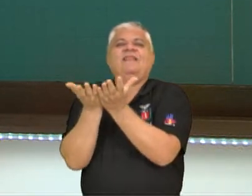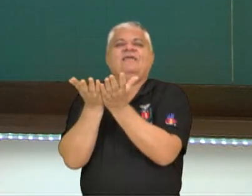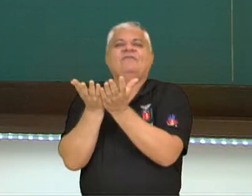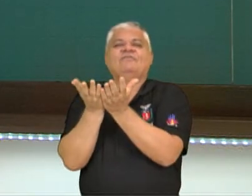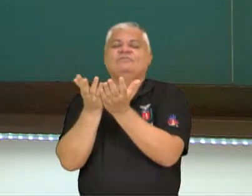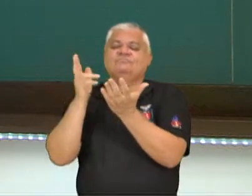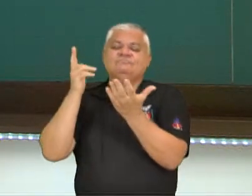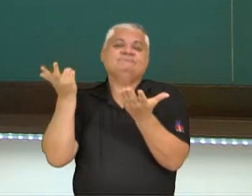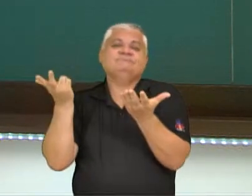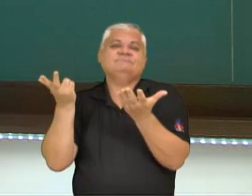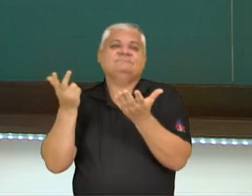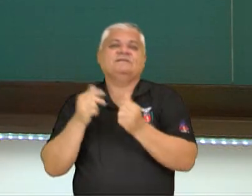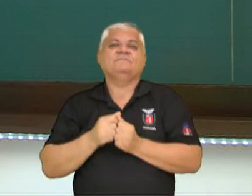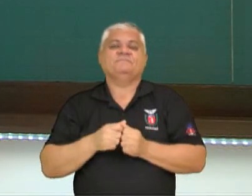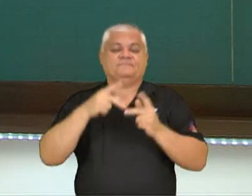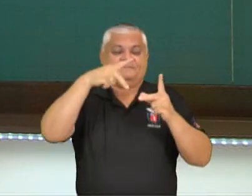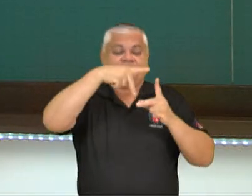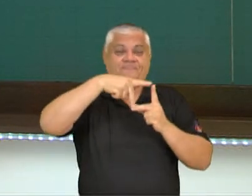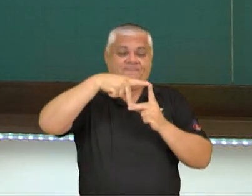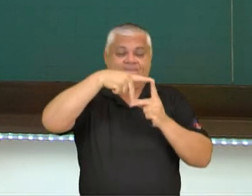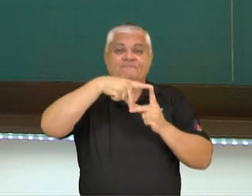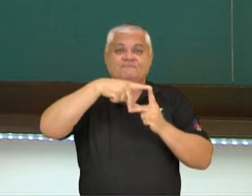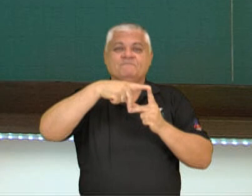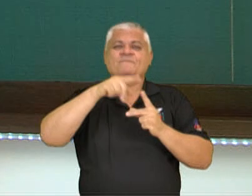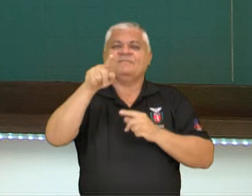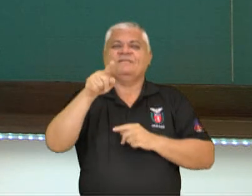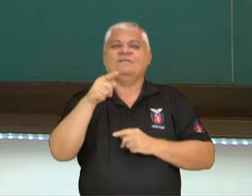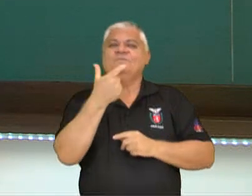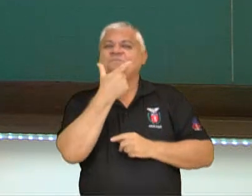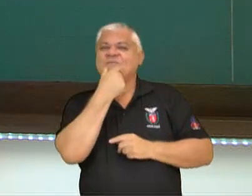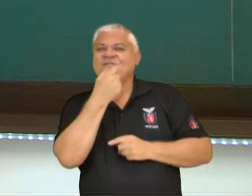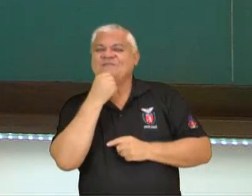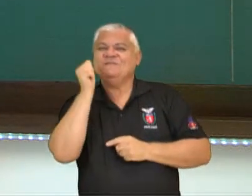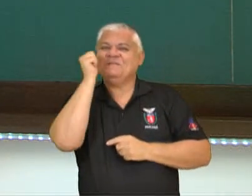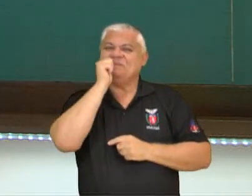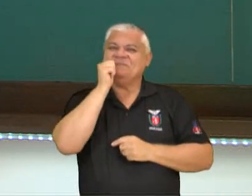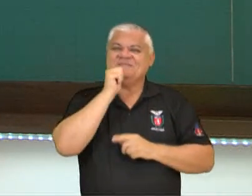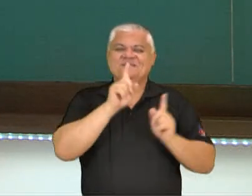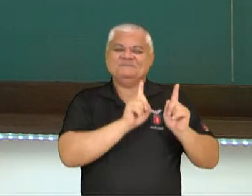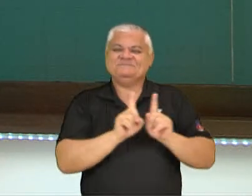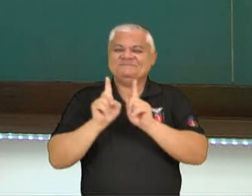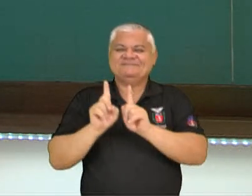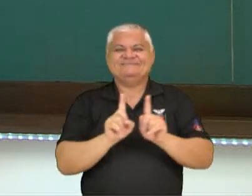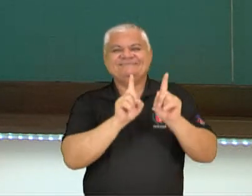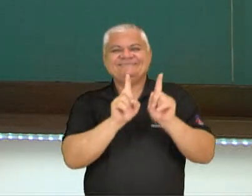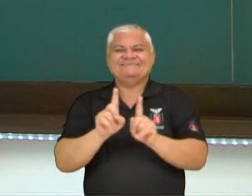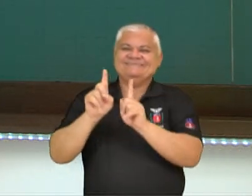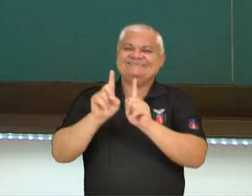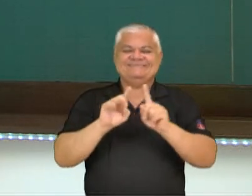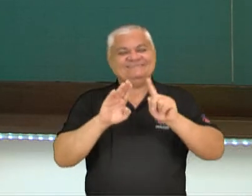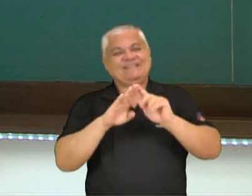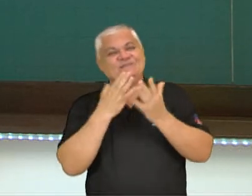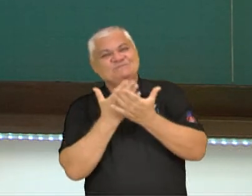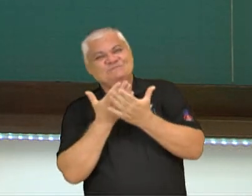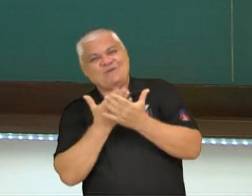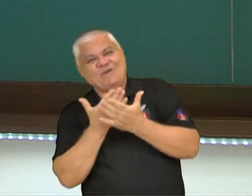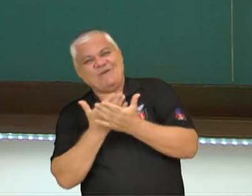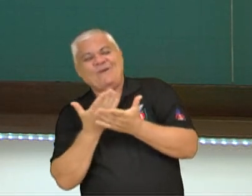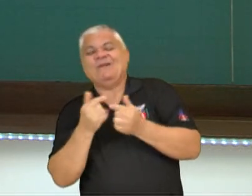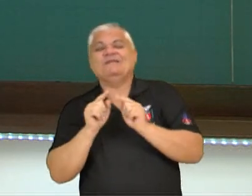pegou o livro, e no final, a gente vê ali que o menininho está indo com uma amiguinha ali para a escola, ou a irmãzinha,